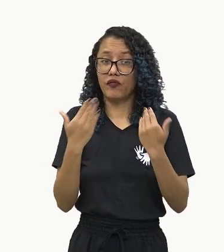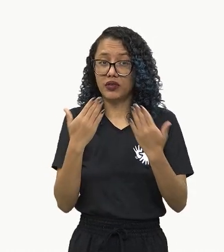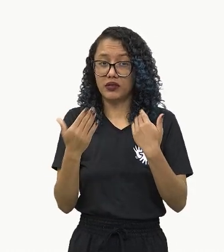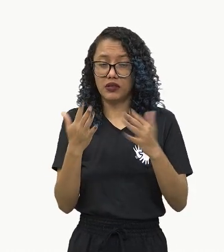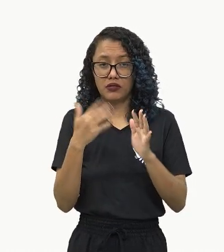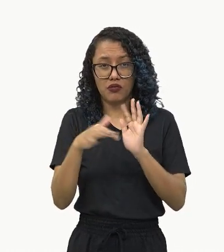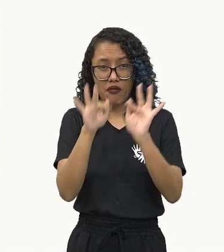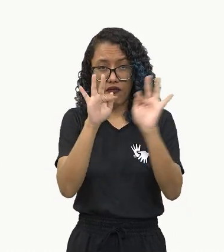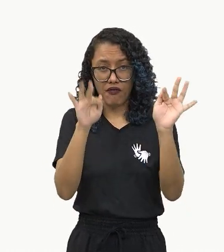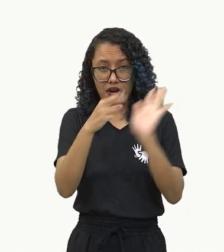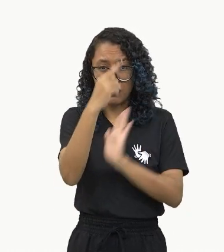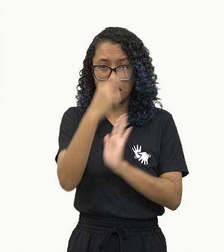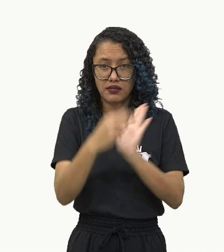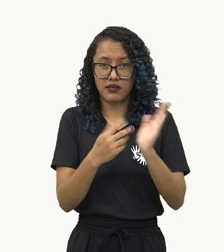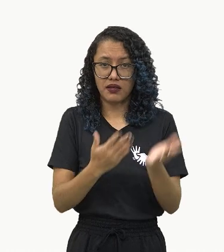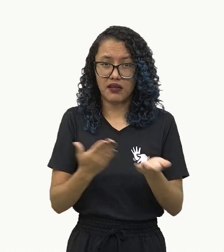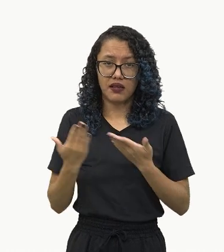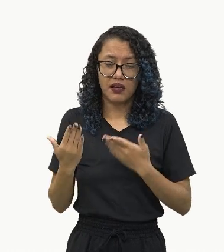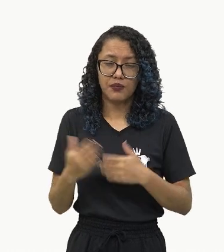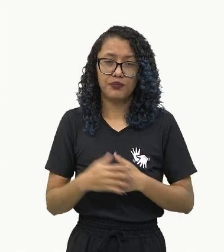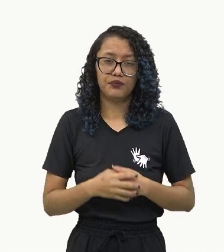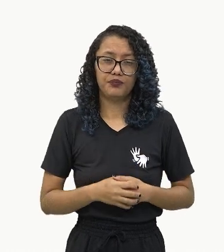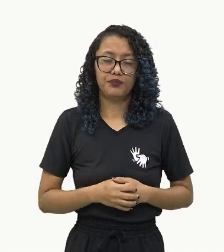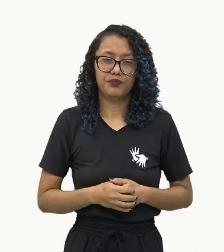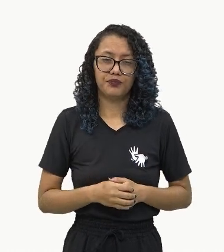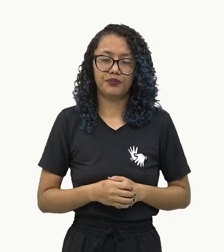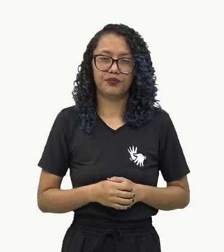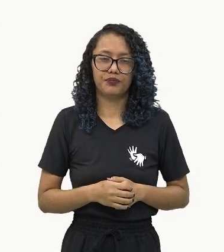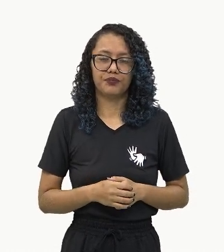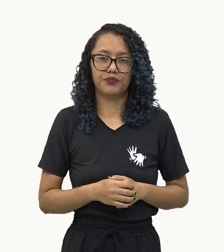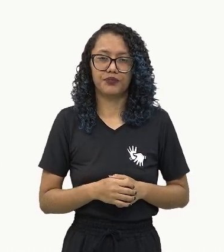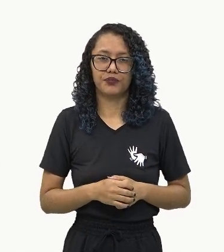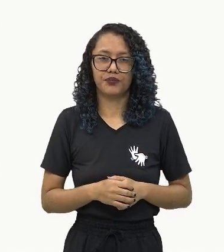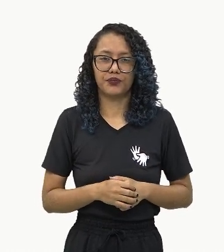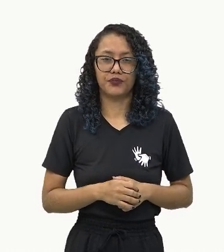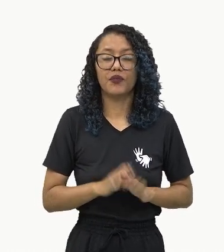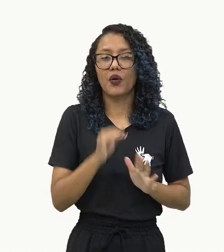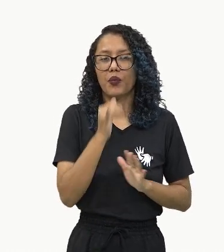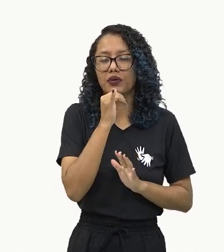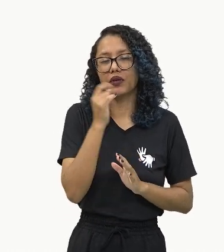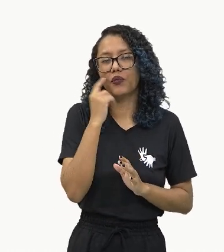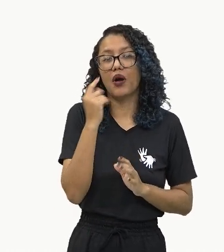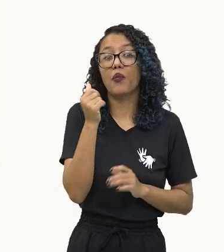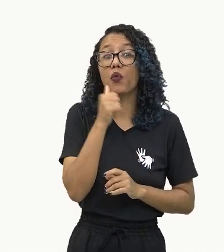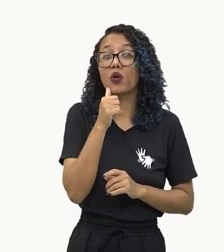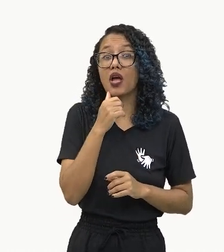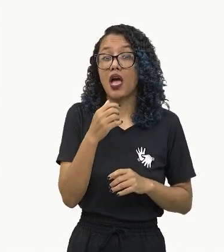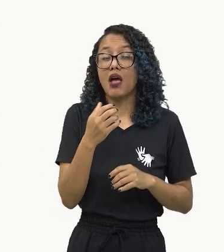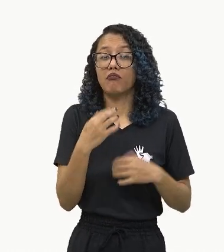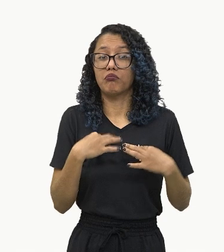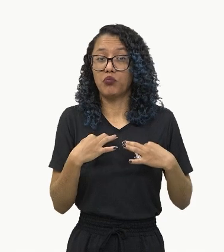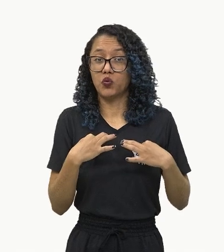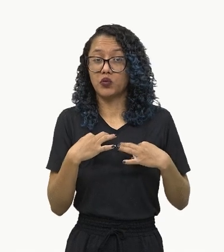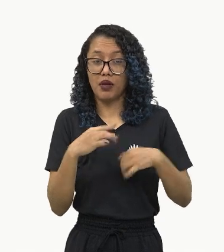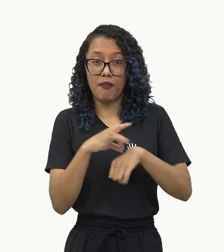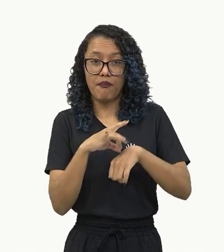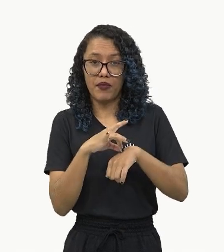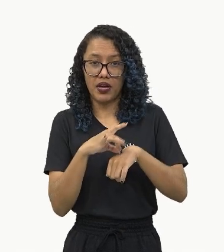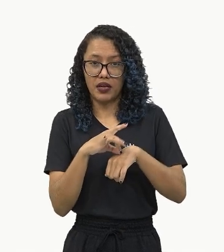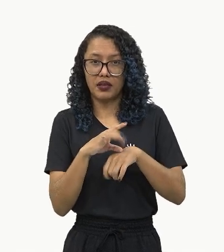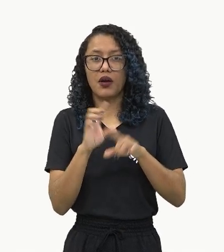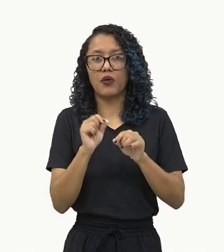he resuelto todo isso. Então, digamos que essa daqui de blusa preta, né, trouxe um